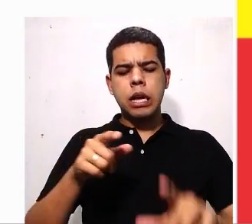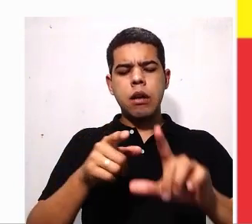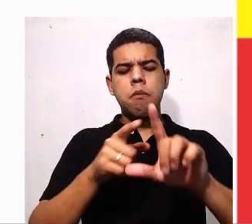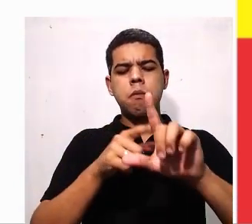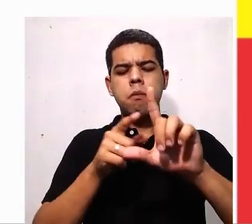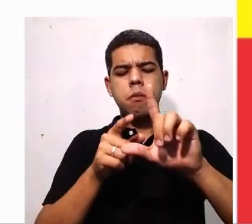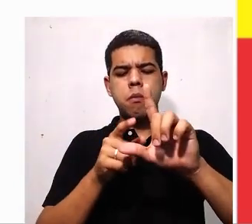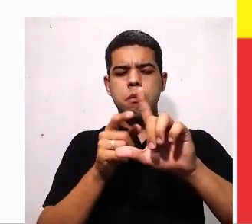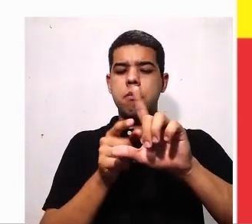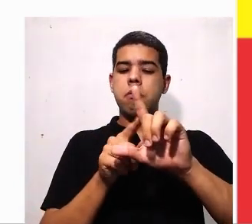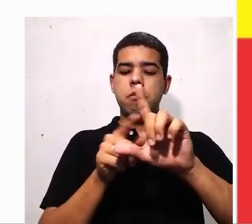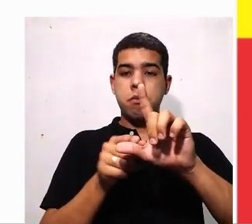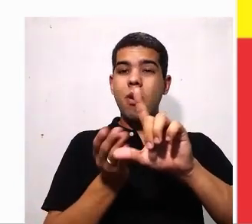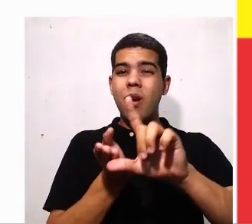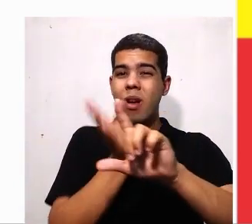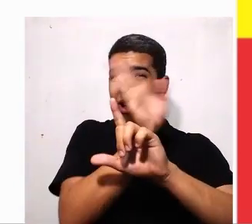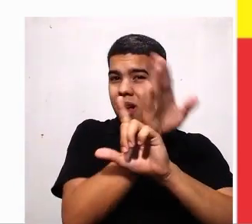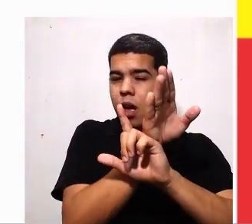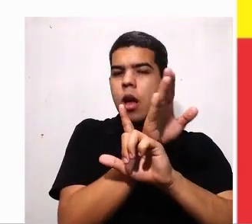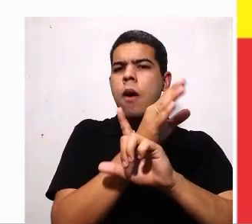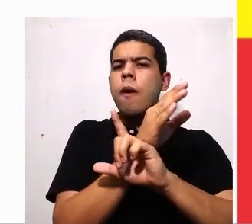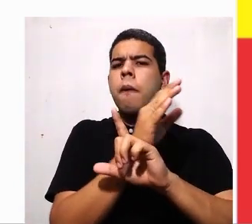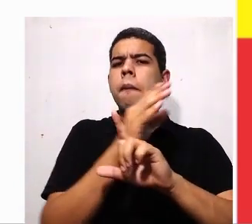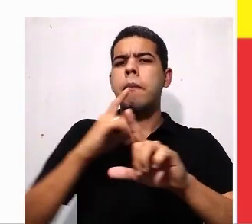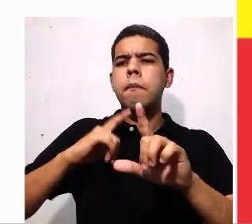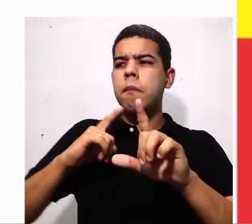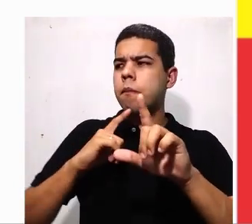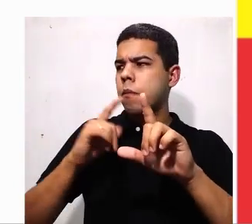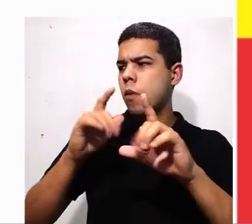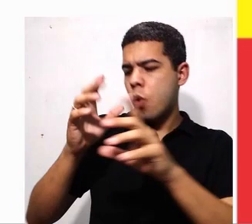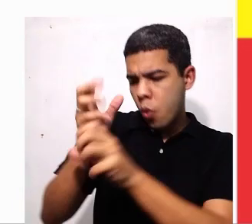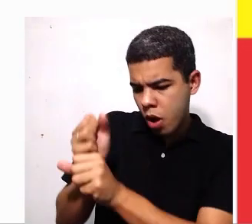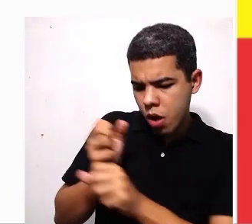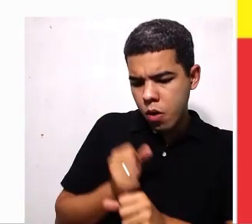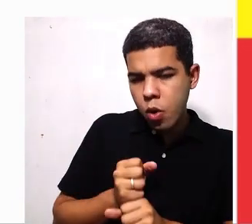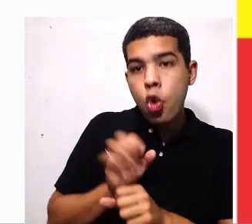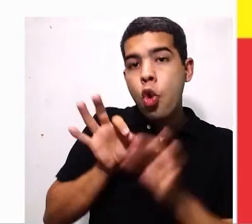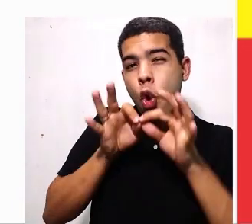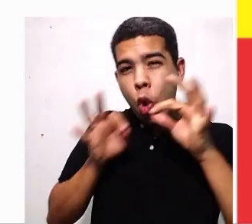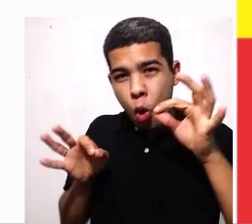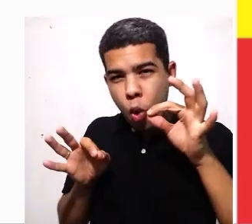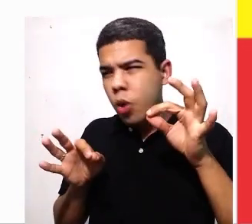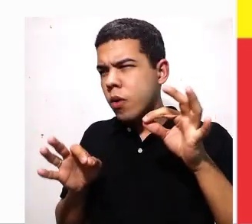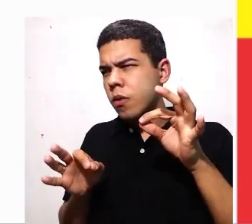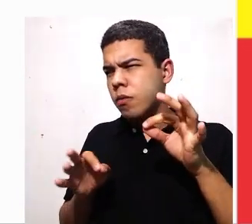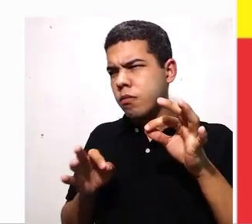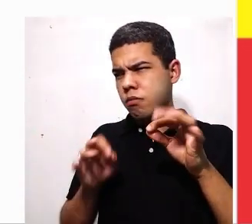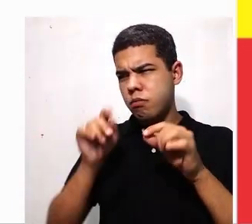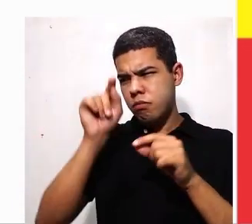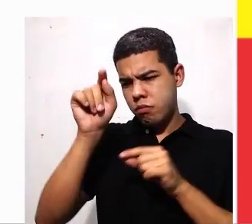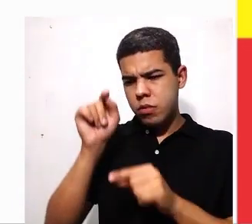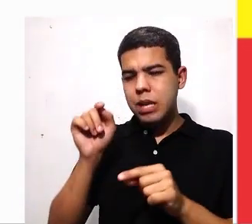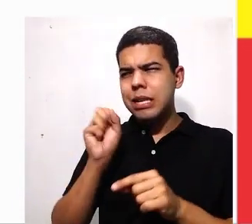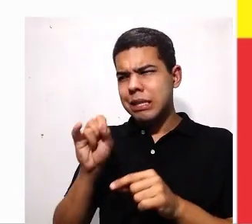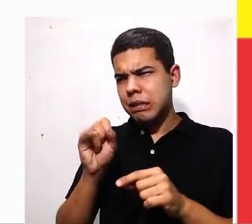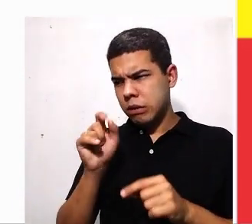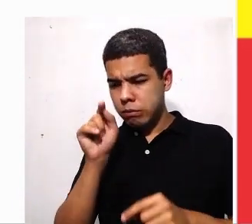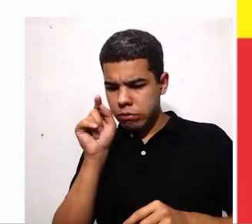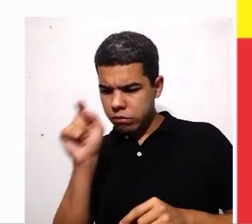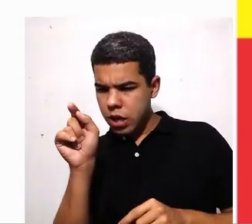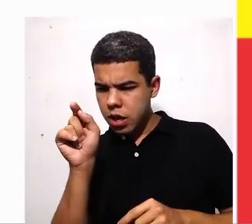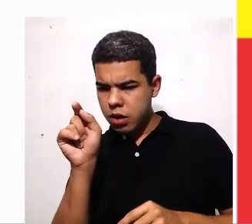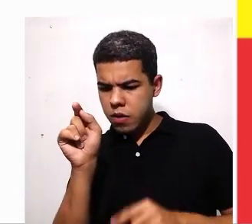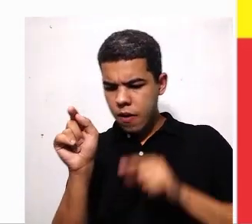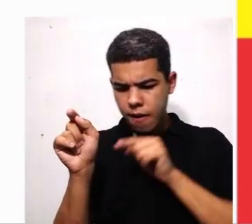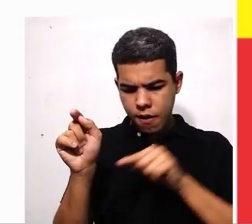com um ângulo externo, eu vou somar os ângulos que estão longe dele. Então, se eu estou olhando esse ângulo, é esses dois aqui que eu somo. Se eu estou olhando esse